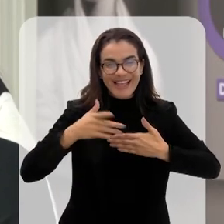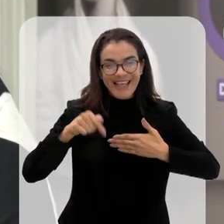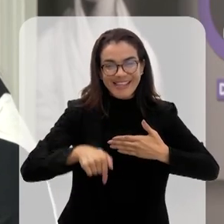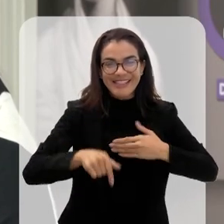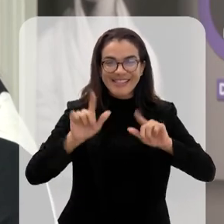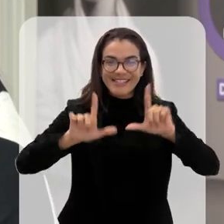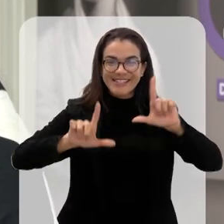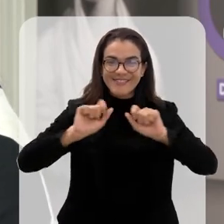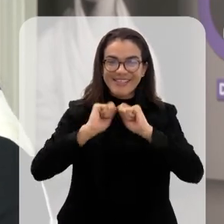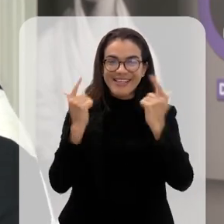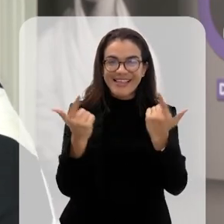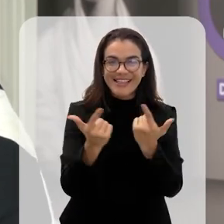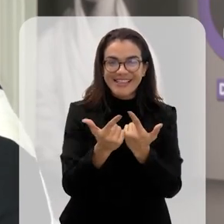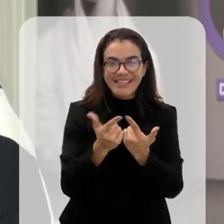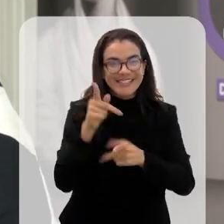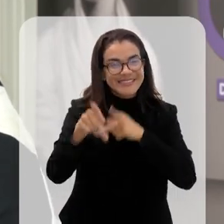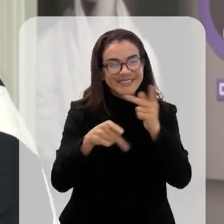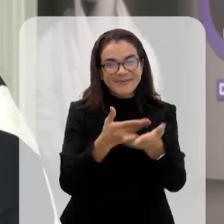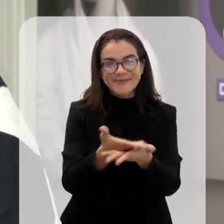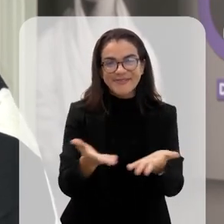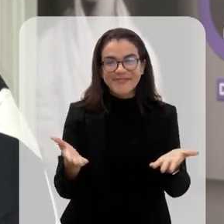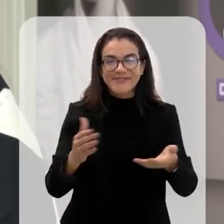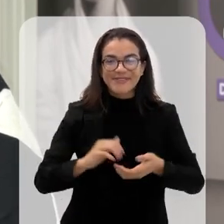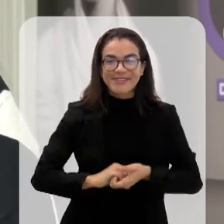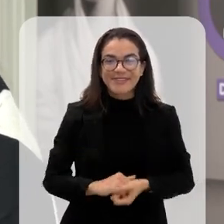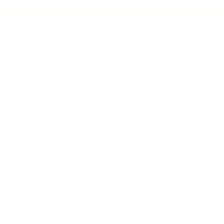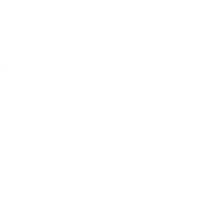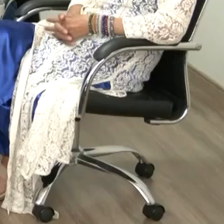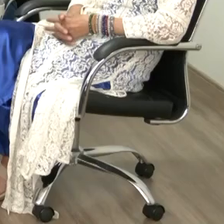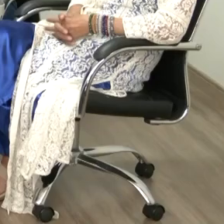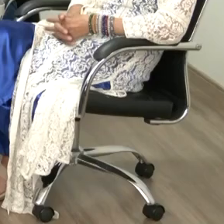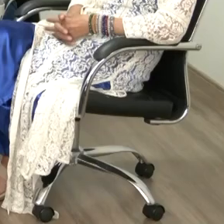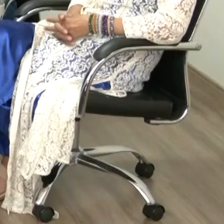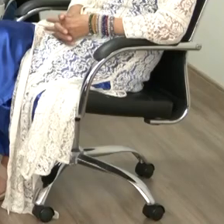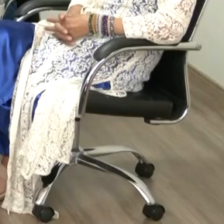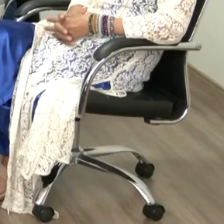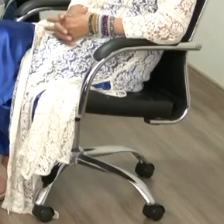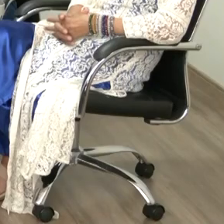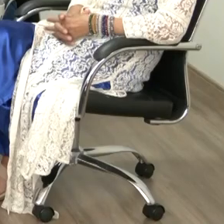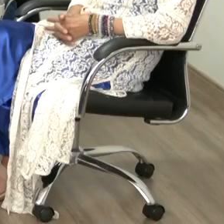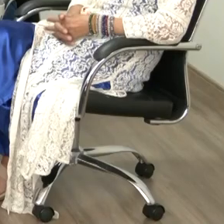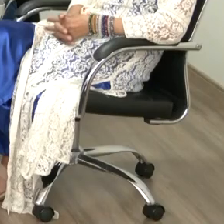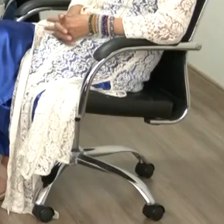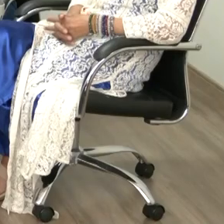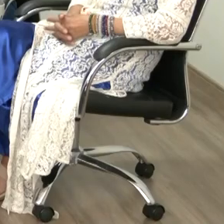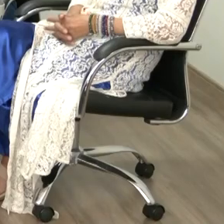aqui na TV Alerj, canal do povo.